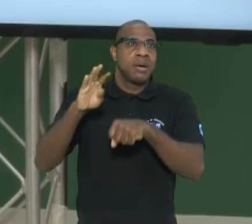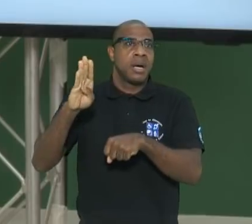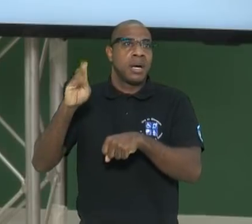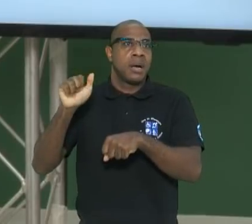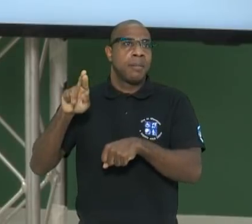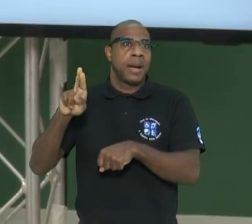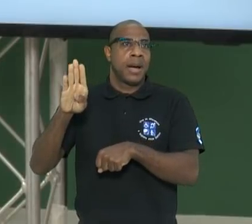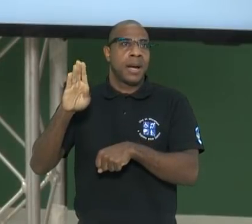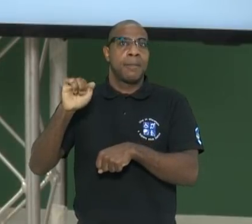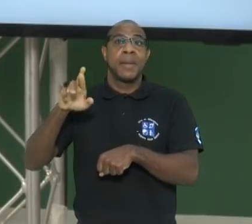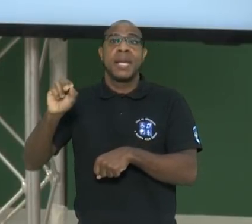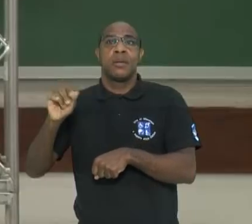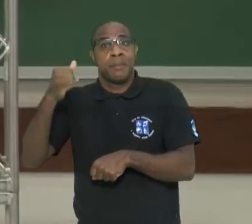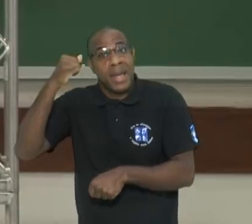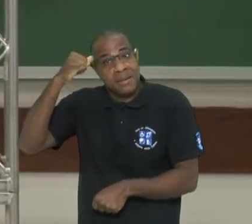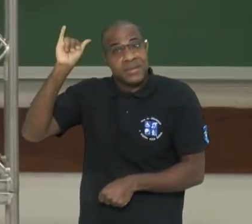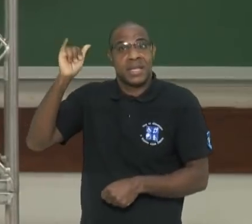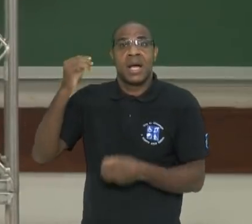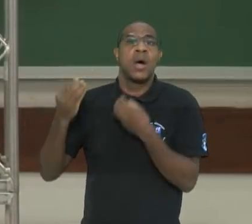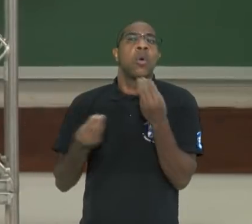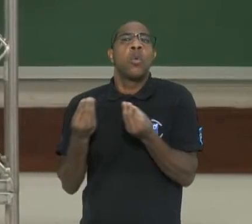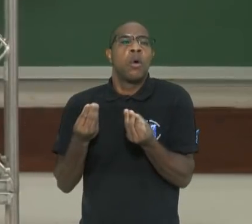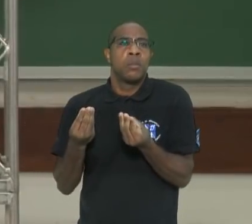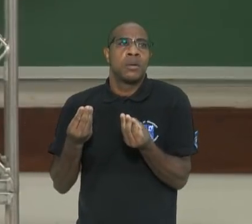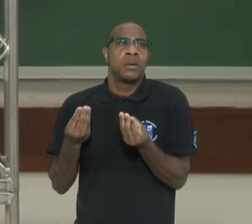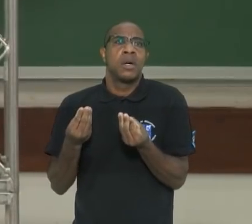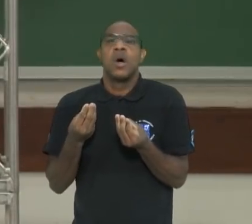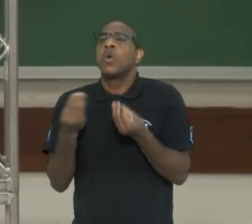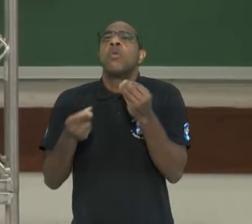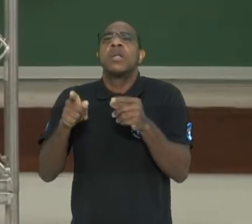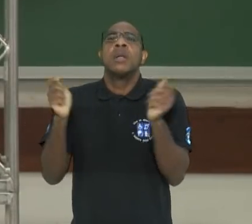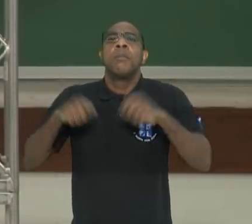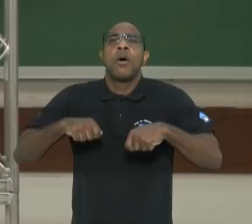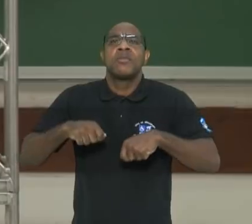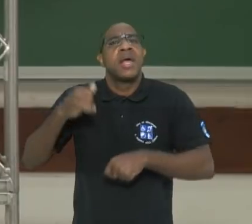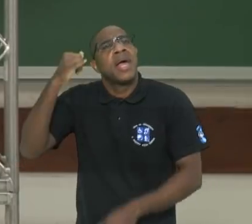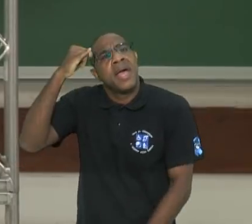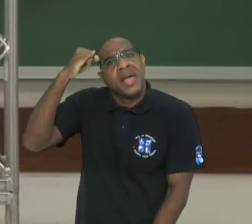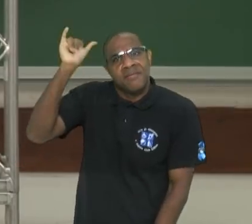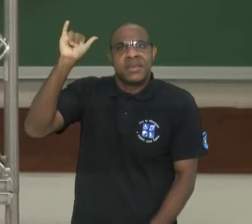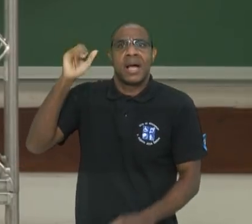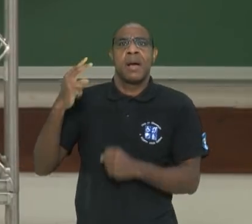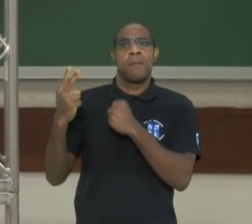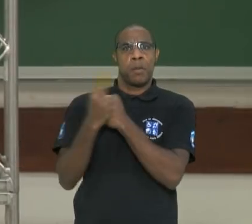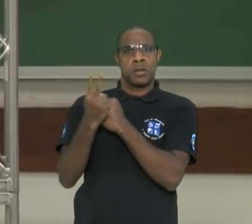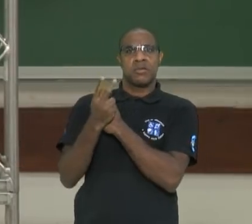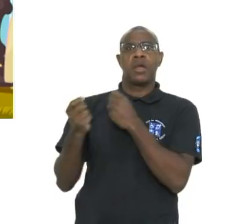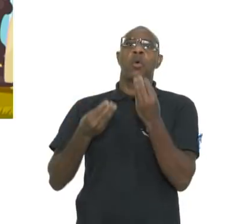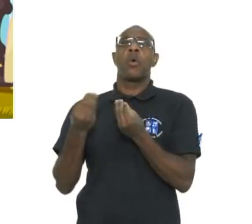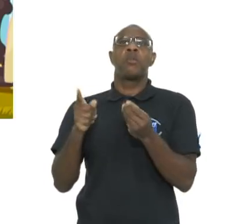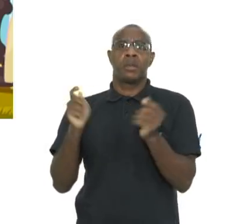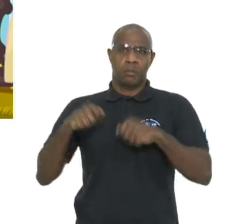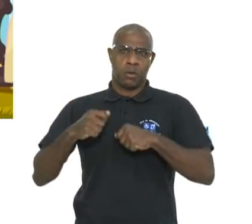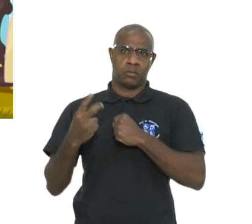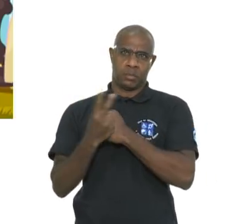tenta desenvolver aí a sua resposta. Como você pode, na sua casa, se proteger desse inseto?